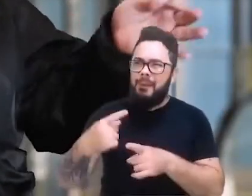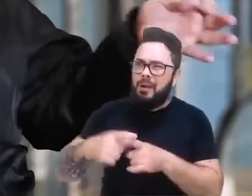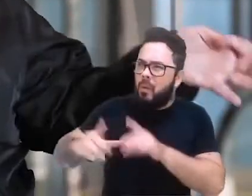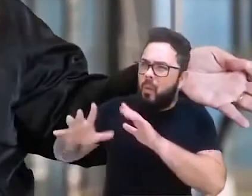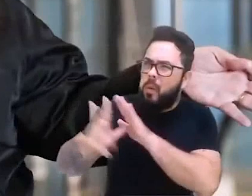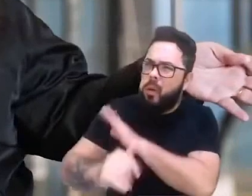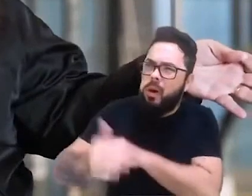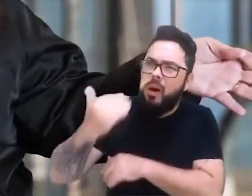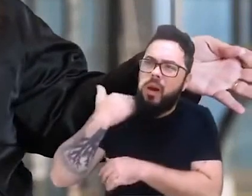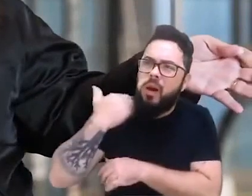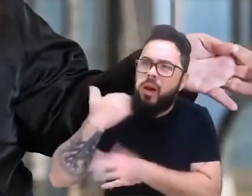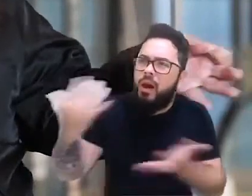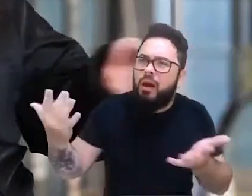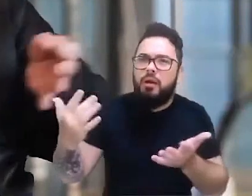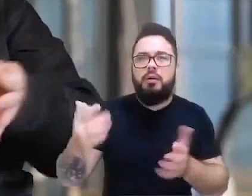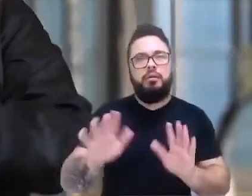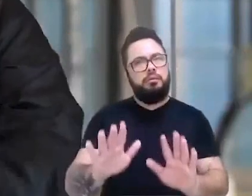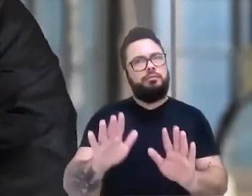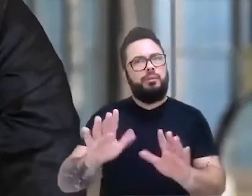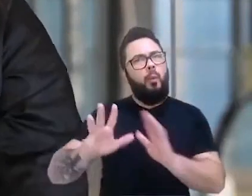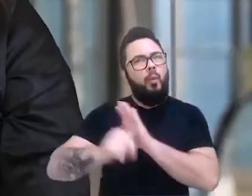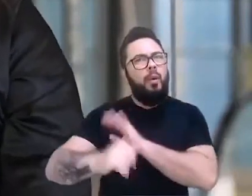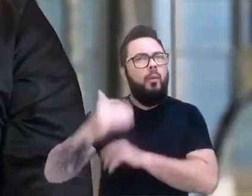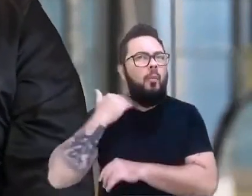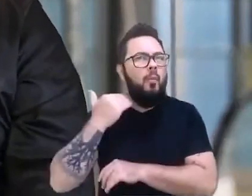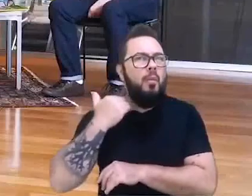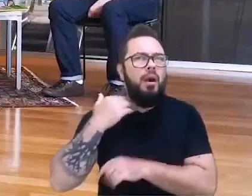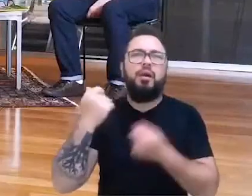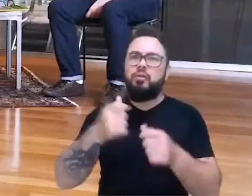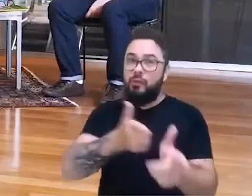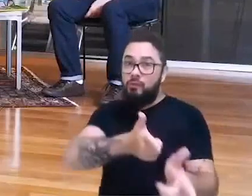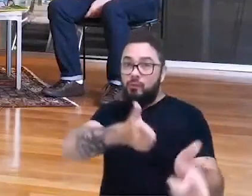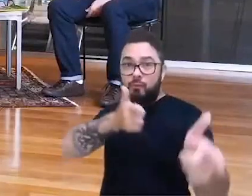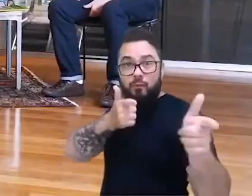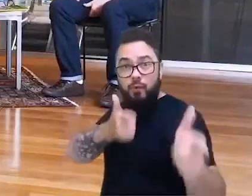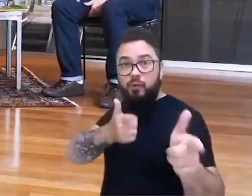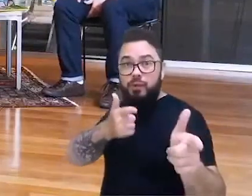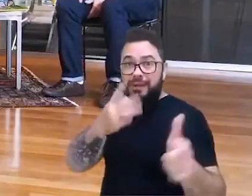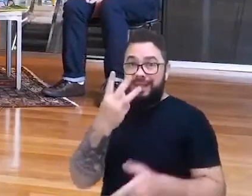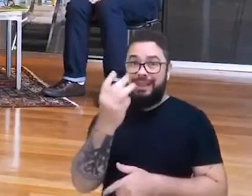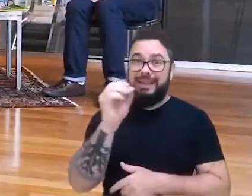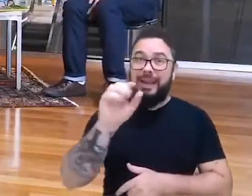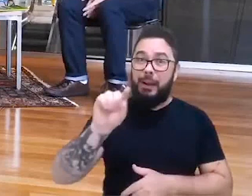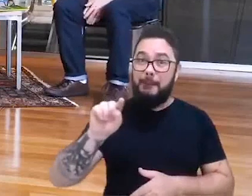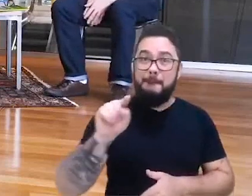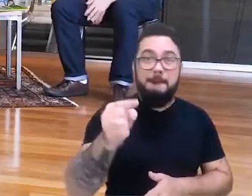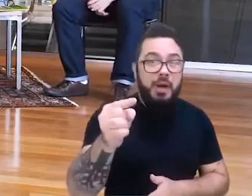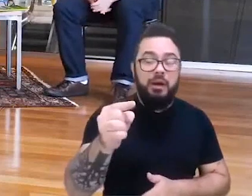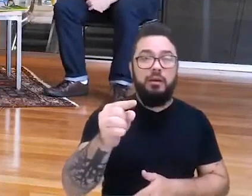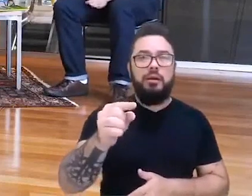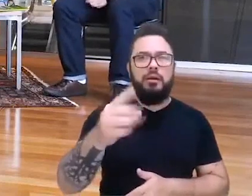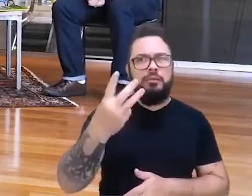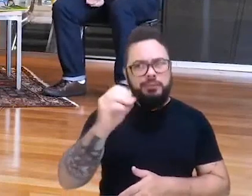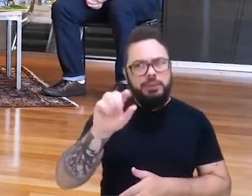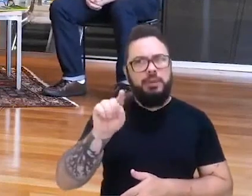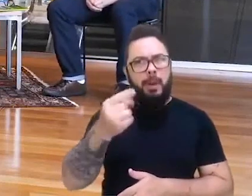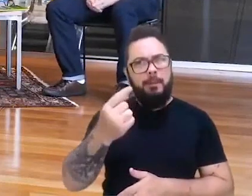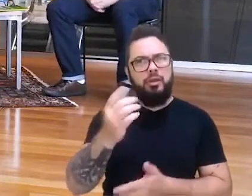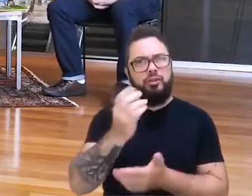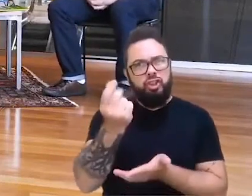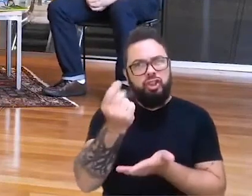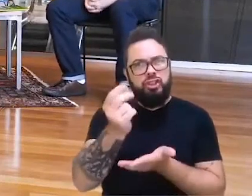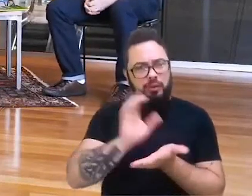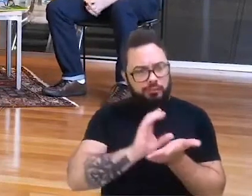foi roubar um banco? Gente, para roubar um banco você tem que ter um fuzil, custa 30 mil. Com 30 mil o cara montava porra